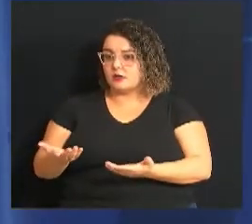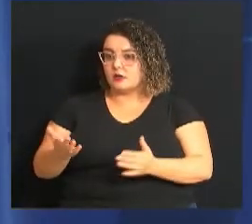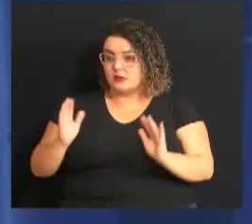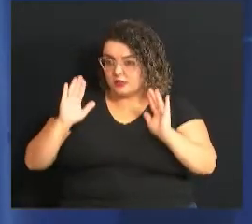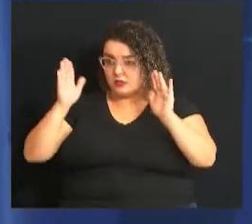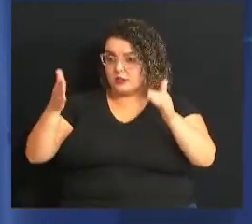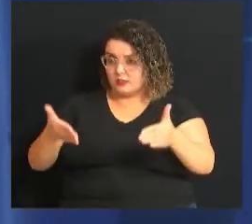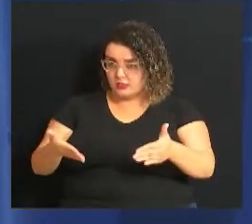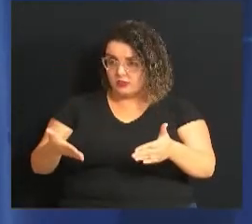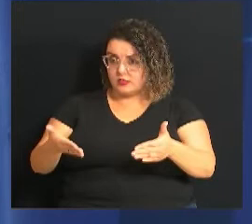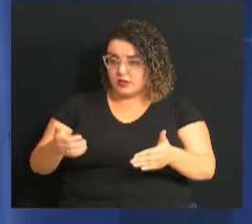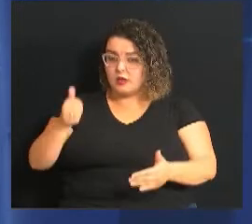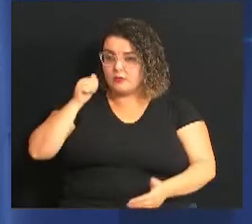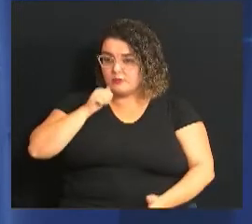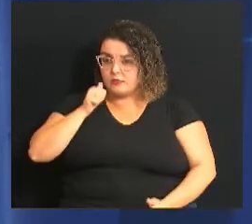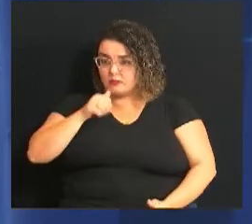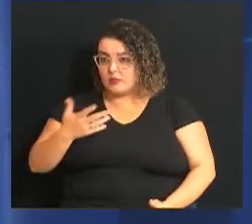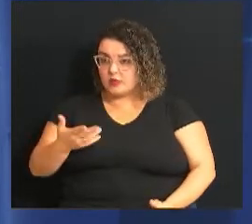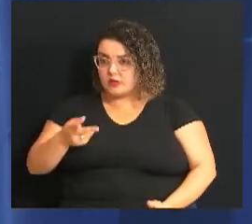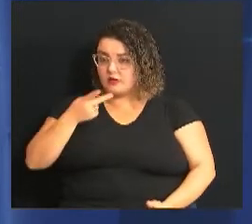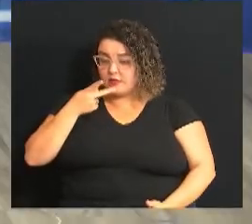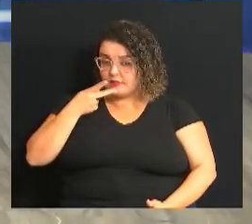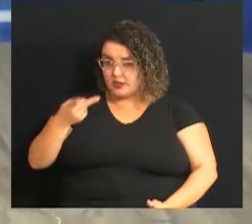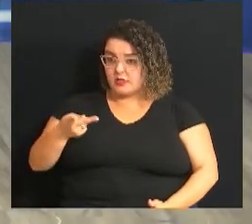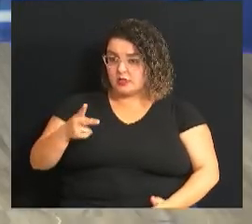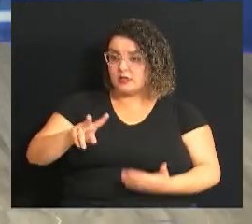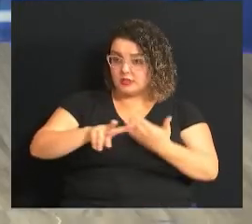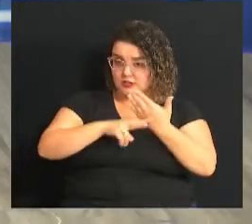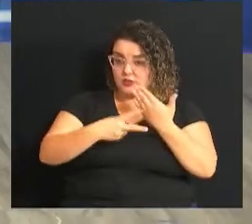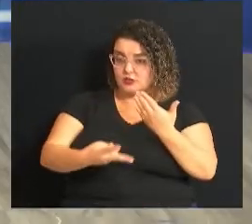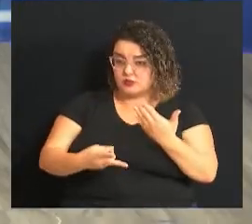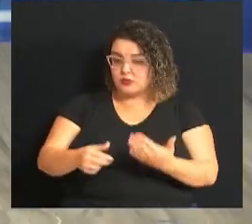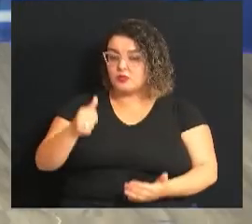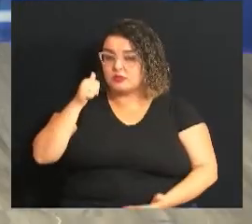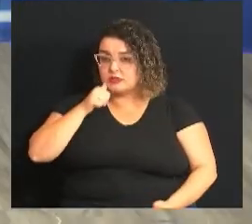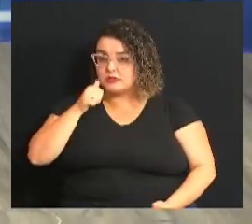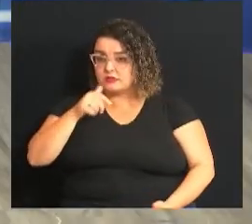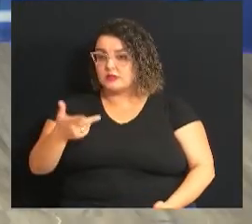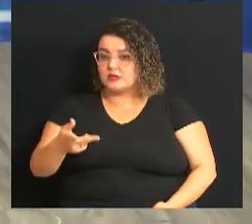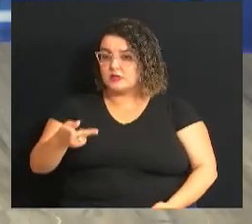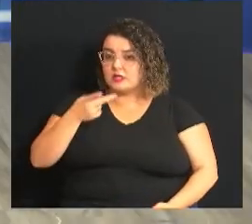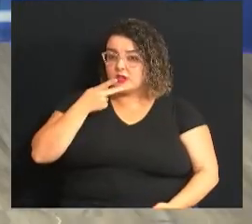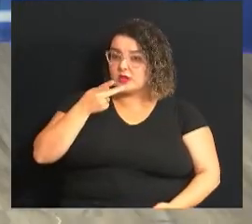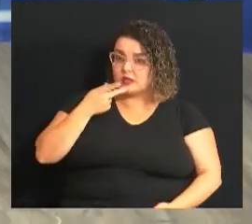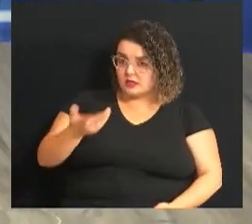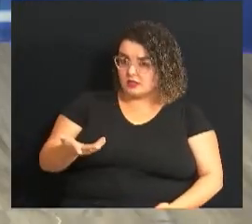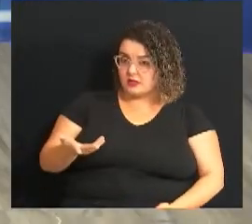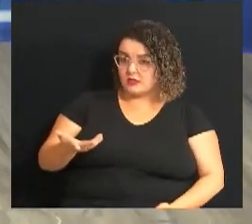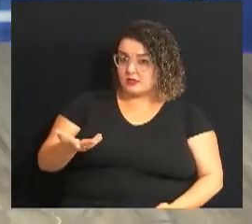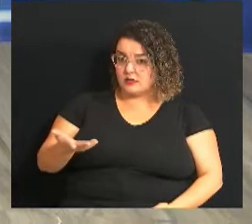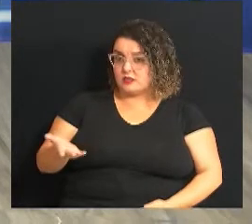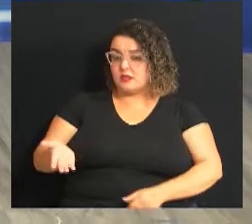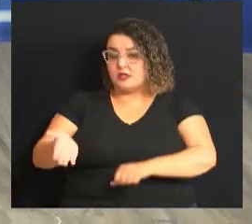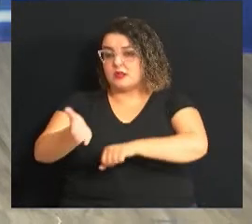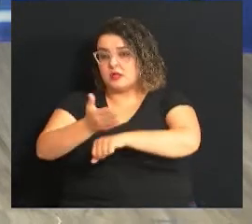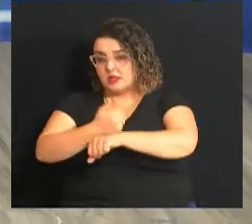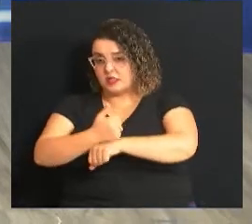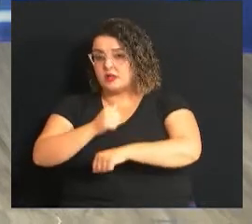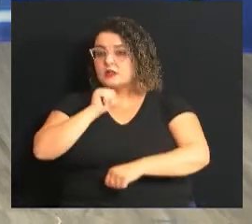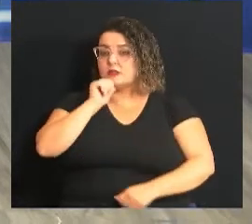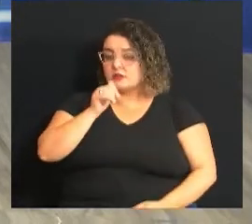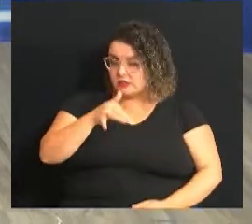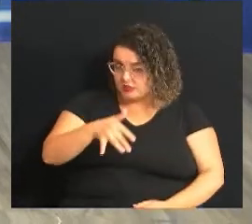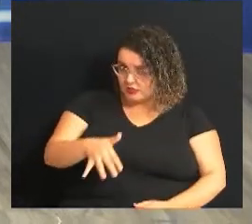voltado para as meninas, fala muito da consequência nas meninas e fala sobre entrar mais cedo na menstruação,